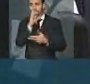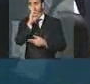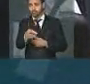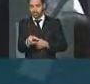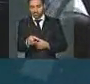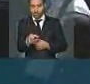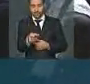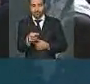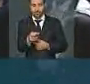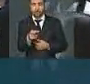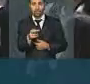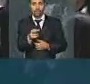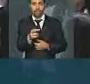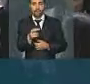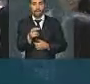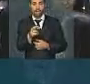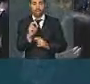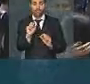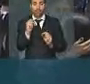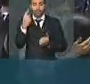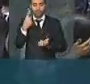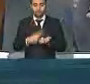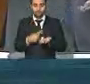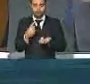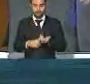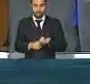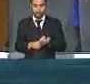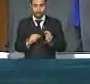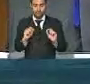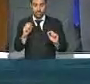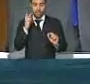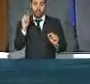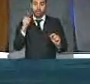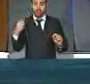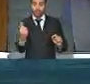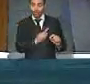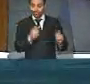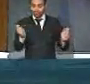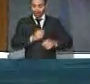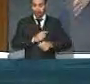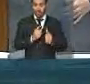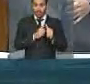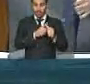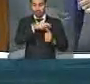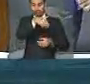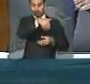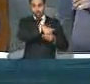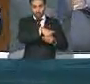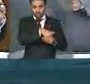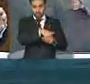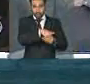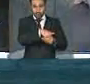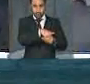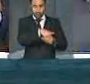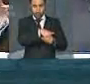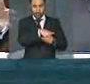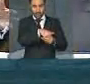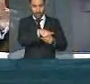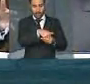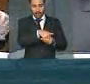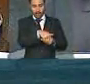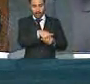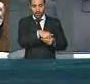num acordo para que nós votássemos já que o